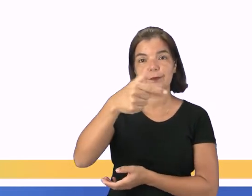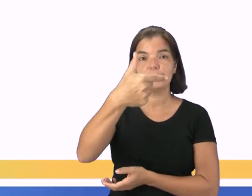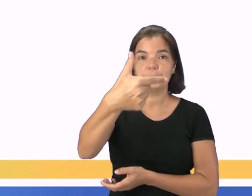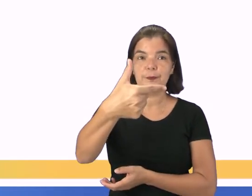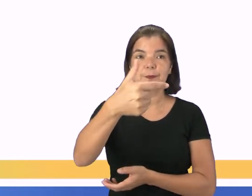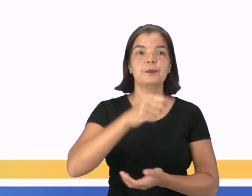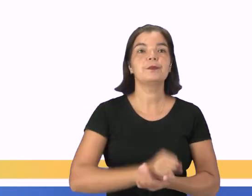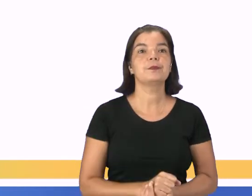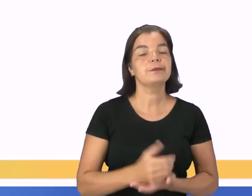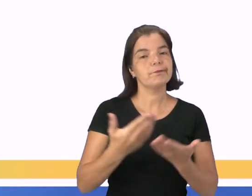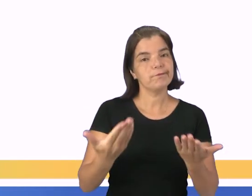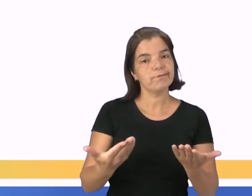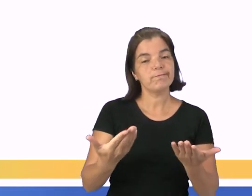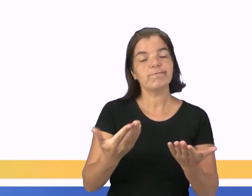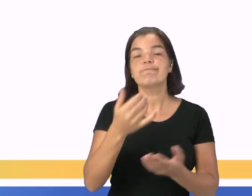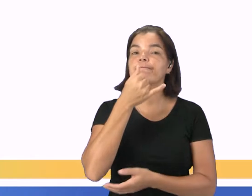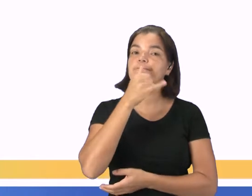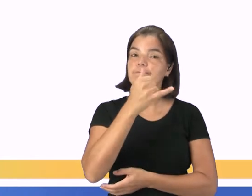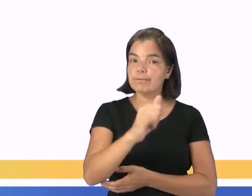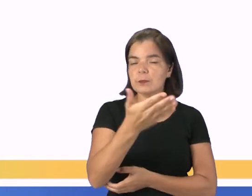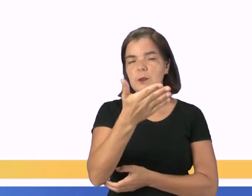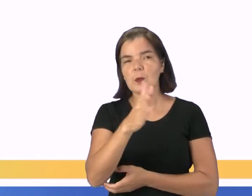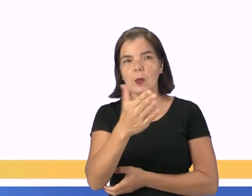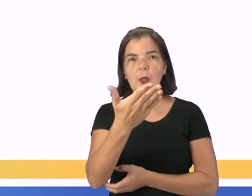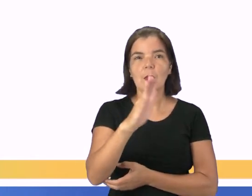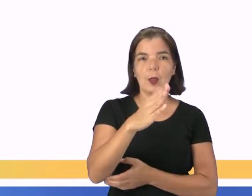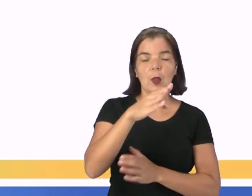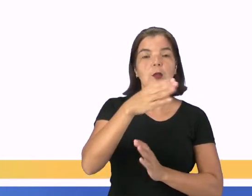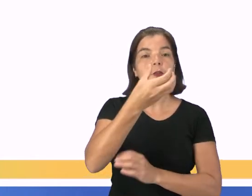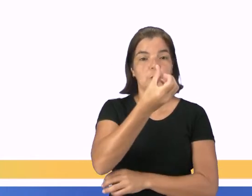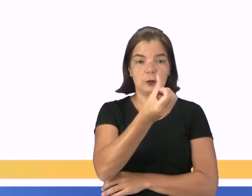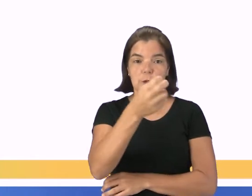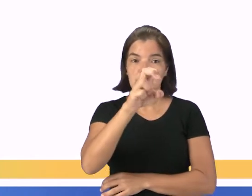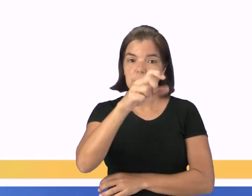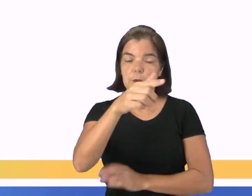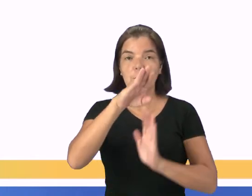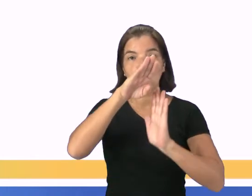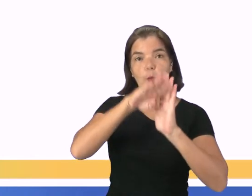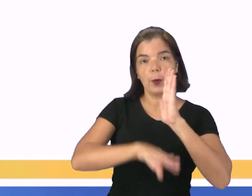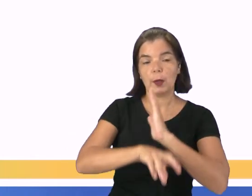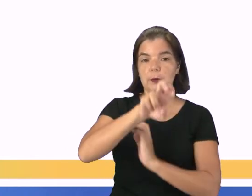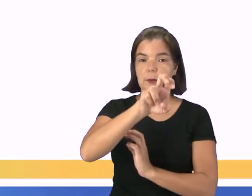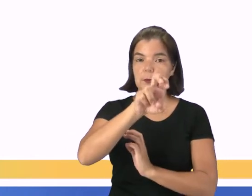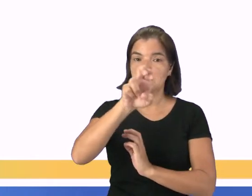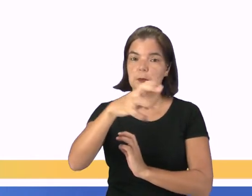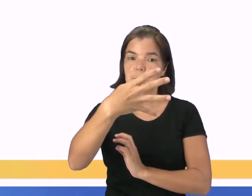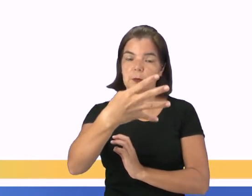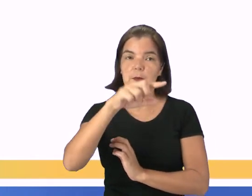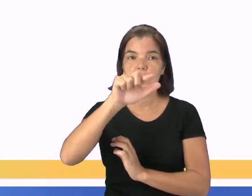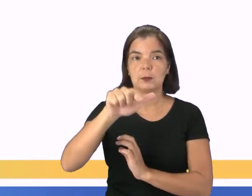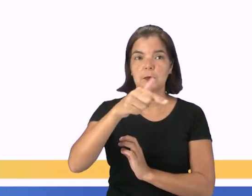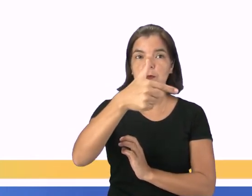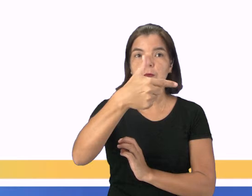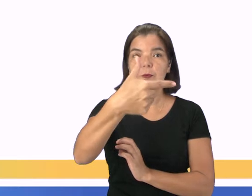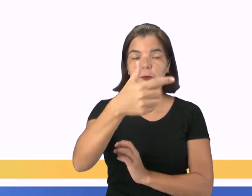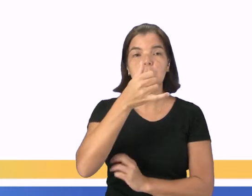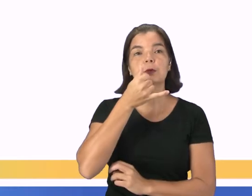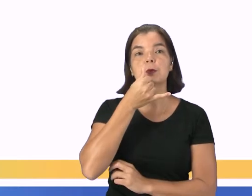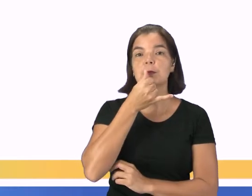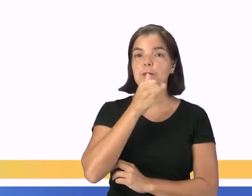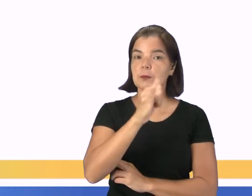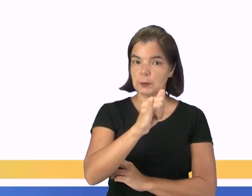residência e extrairíamos aí o 97,8, né, que seria a redução aí. Então,